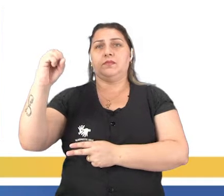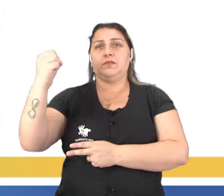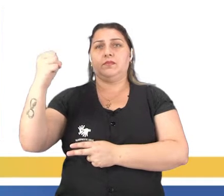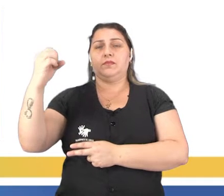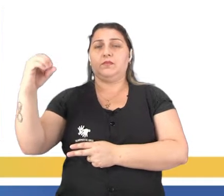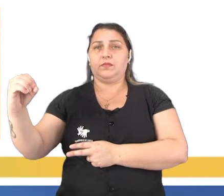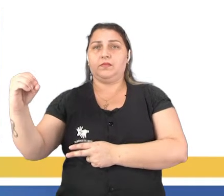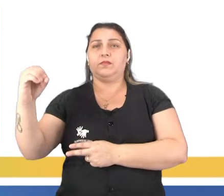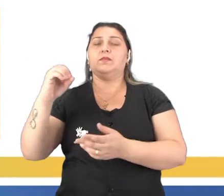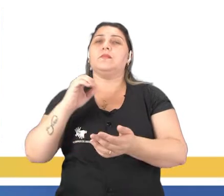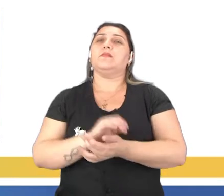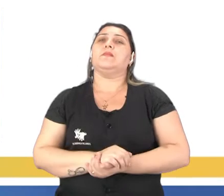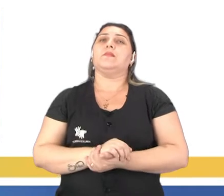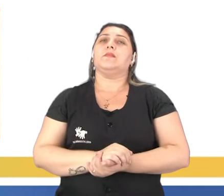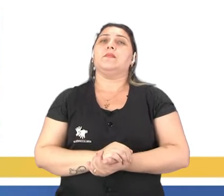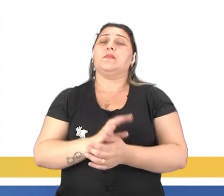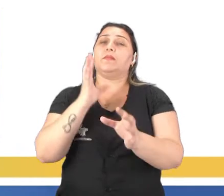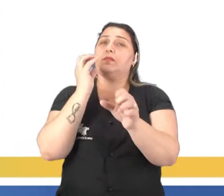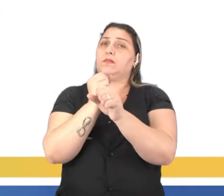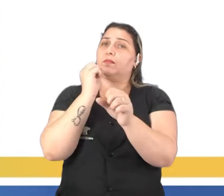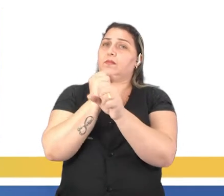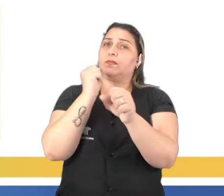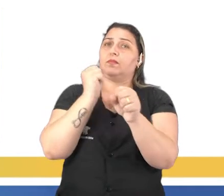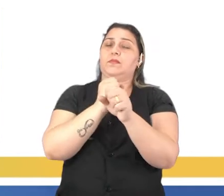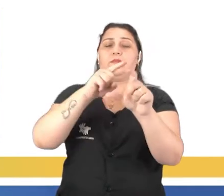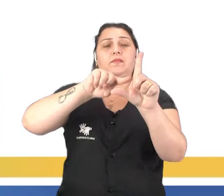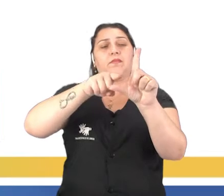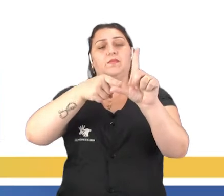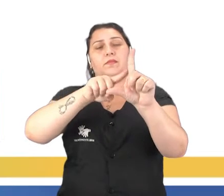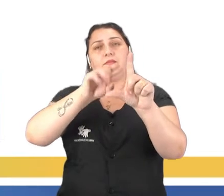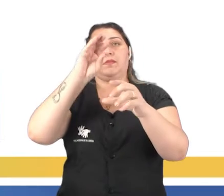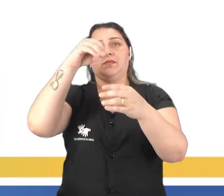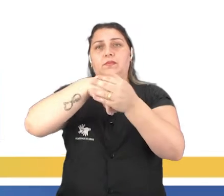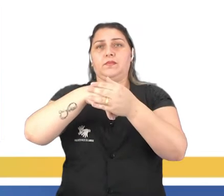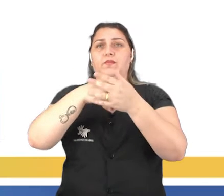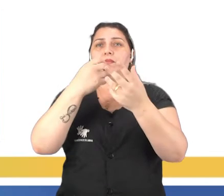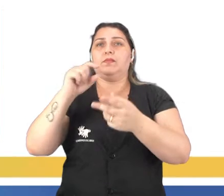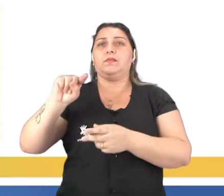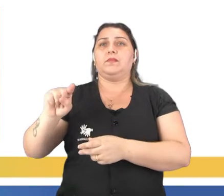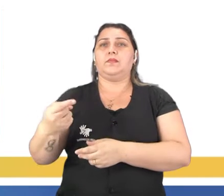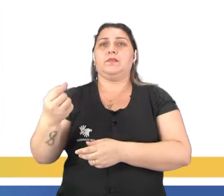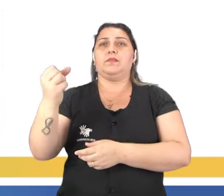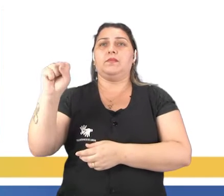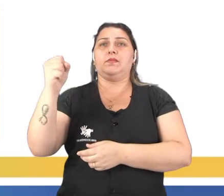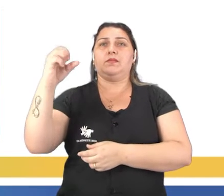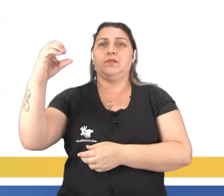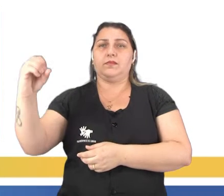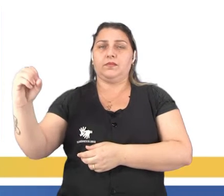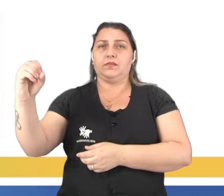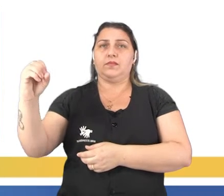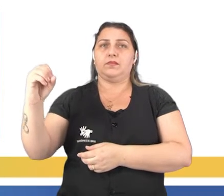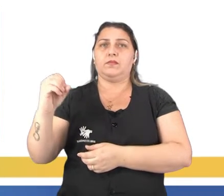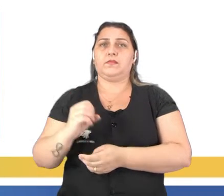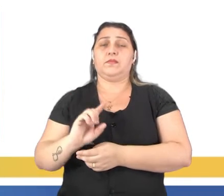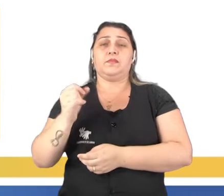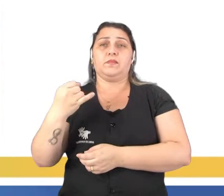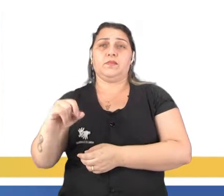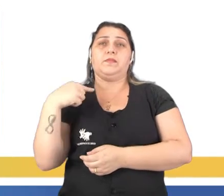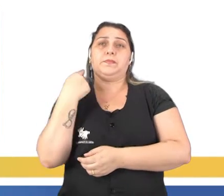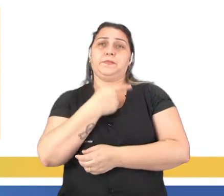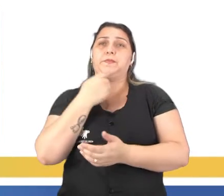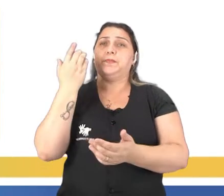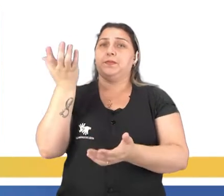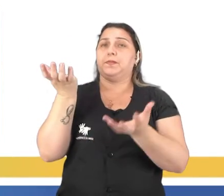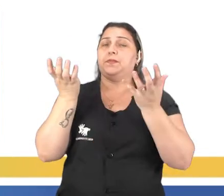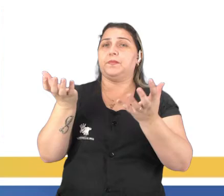Muito bem. Então, nós temos aí que a soma dos ângulos internos do octógono é igual a 1080. E se a gente quiser descobrir